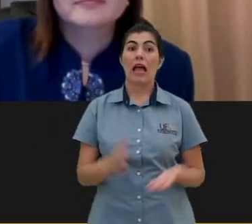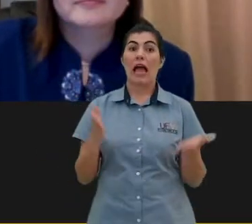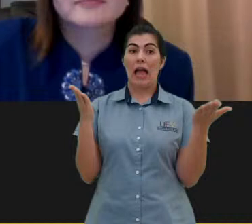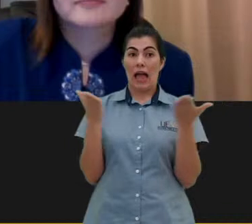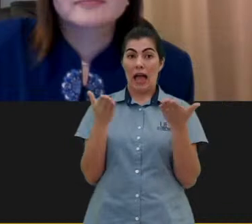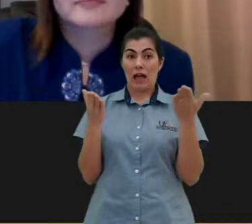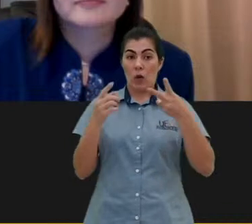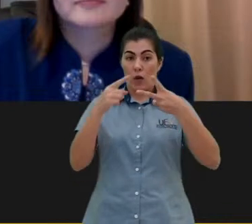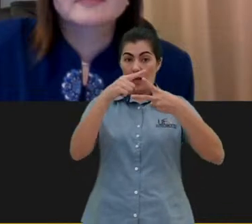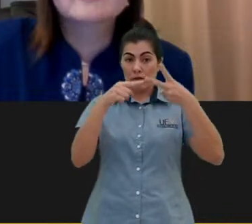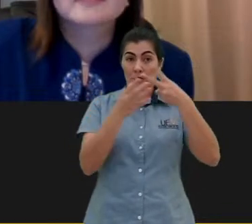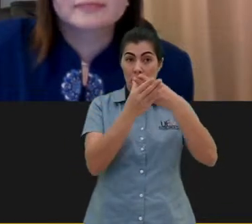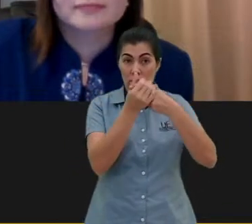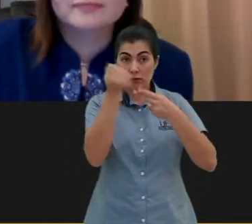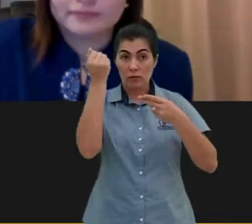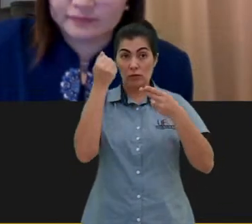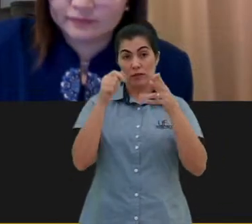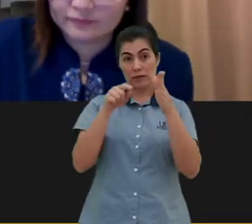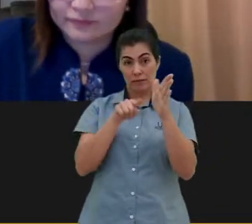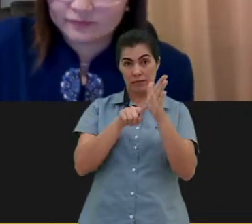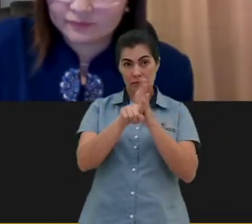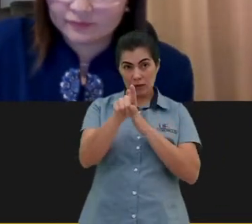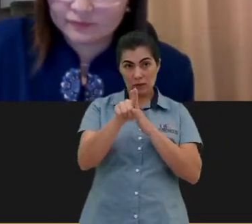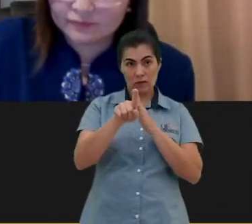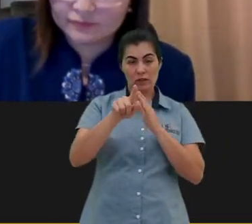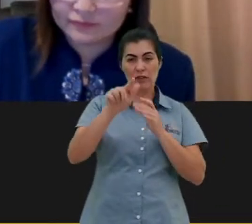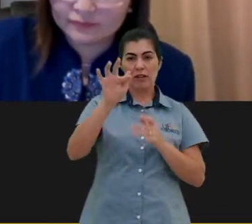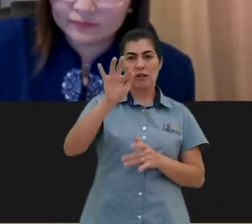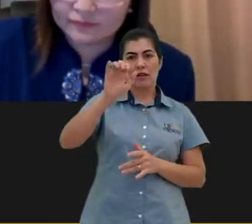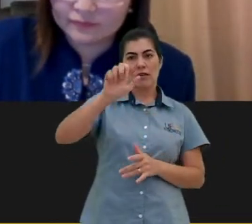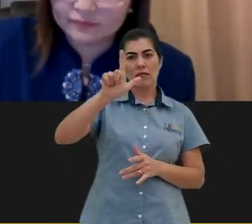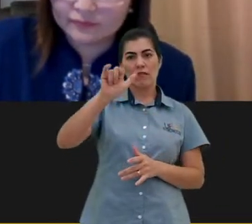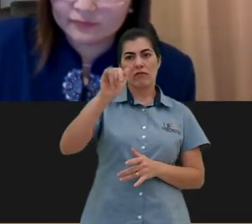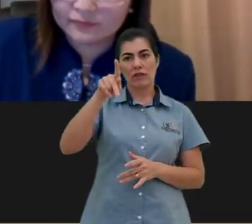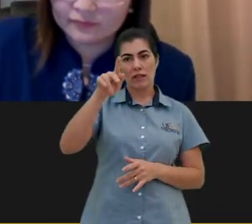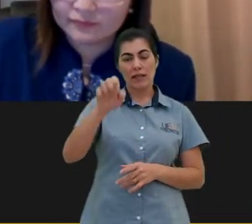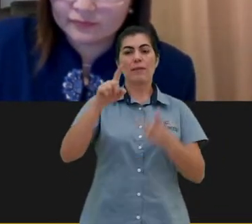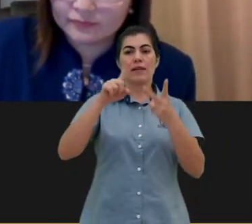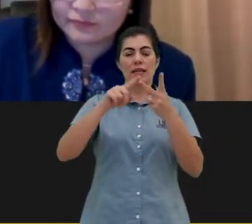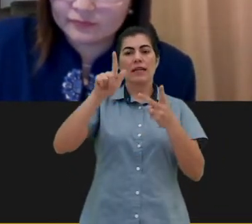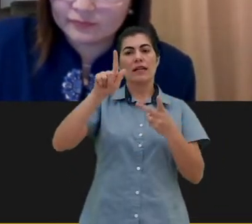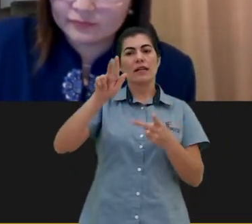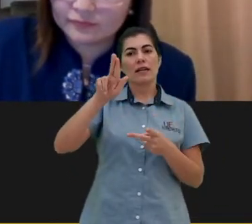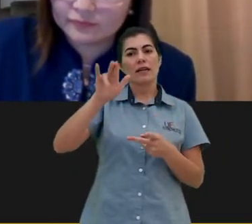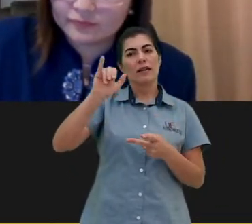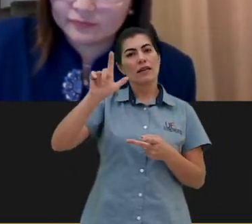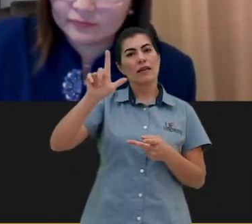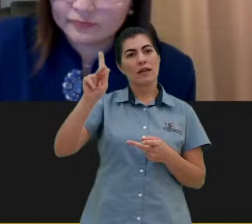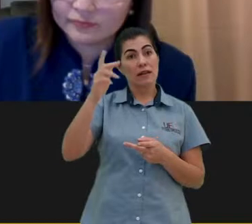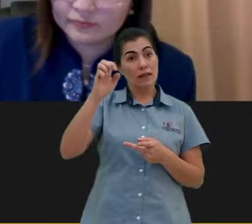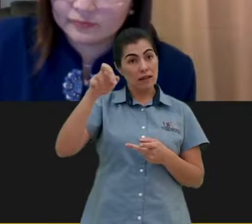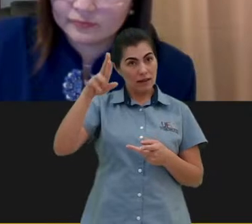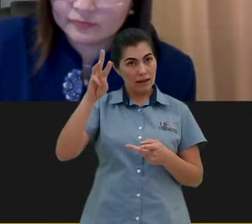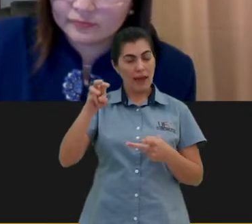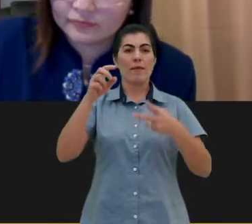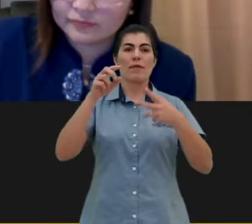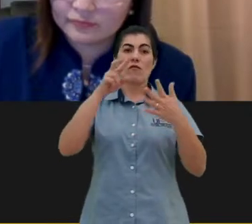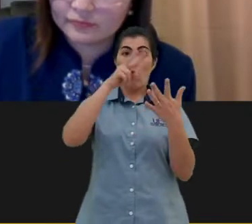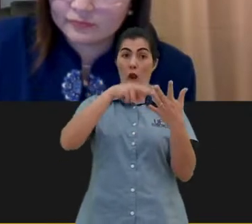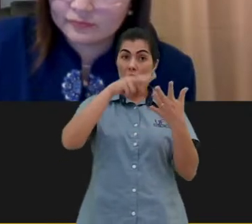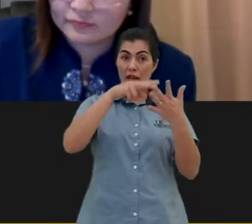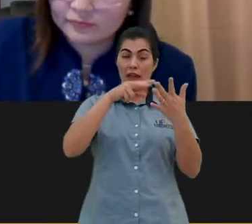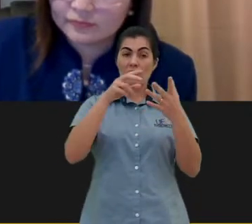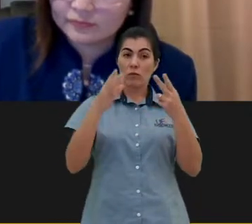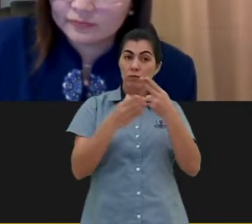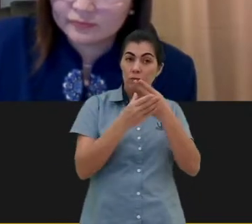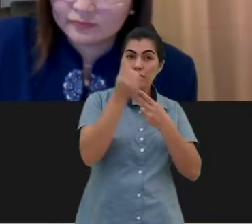vou agora unir duas perguntas do Felipe Lima e do Guilherme Salgado, porque eles estão falando, eu vou ler as duas e a gente vai tentar unê-las, dizendo